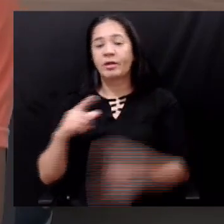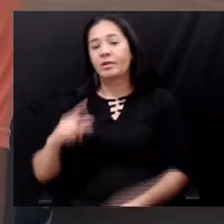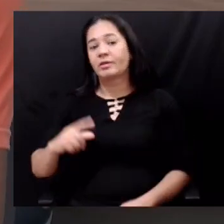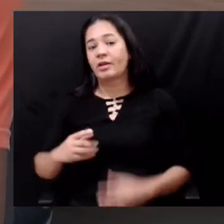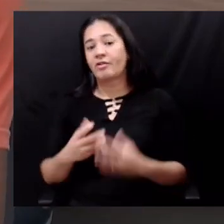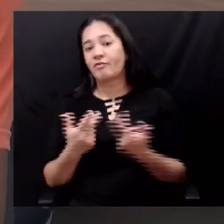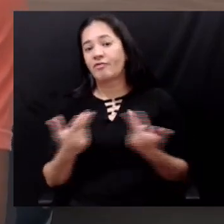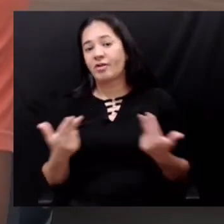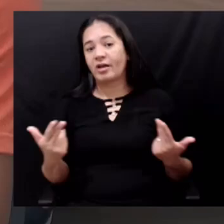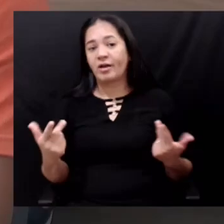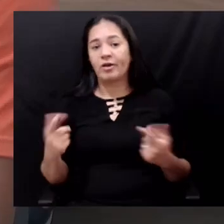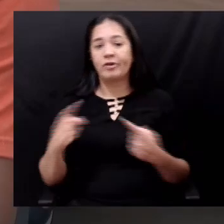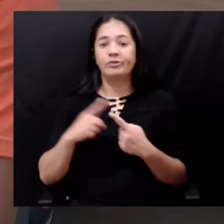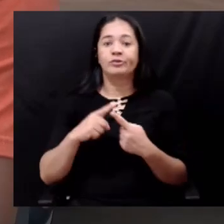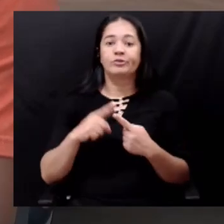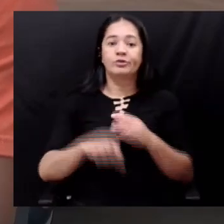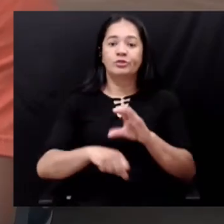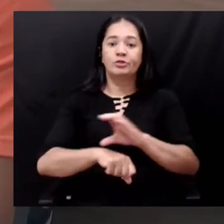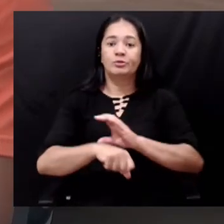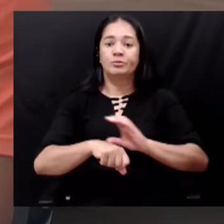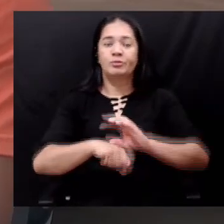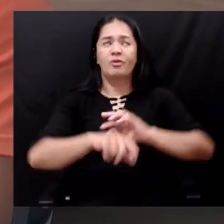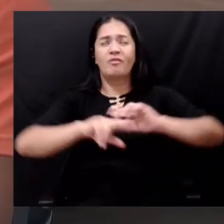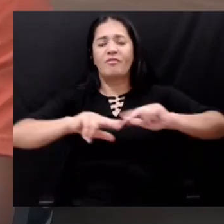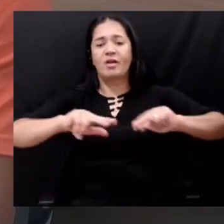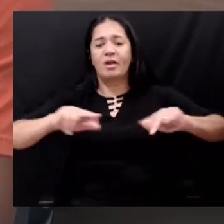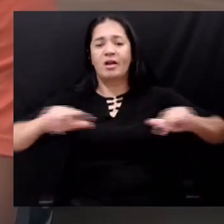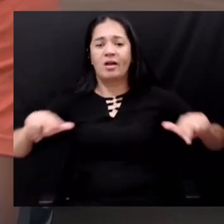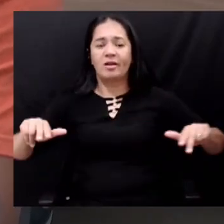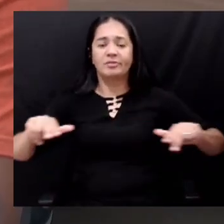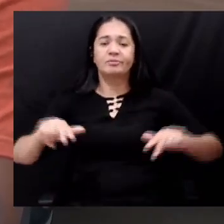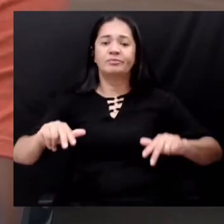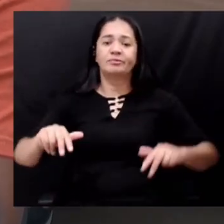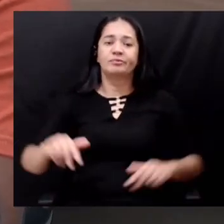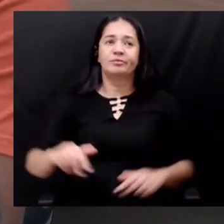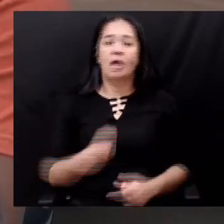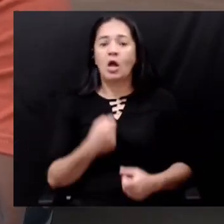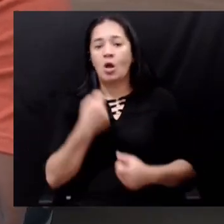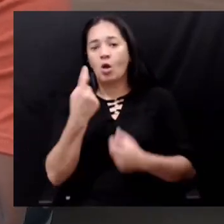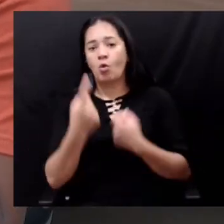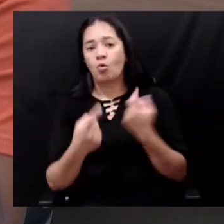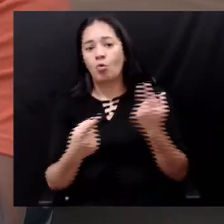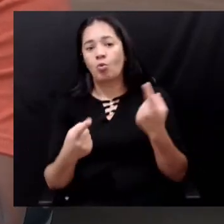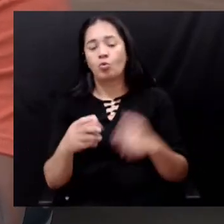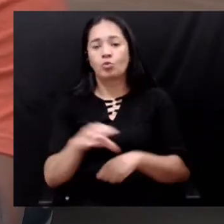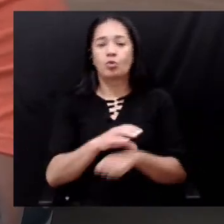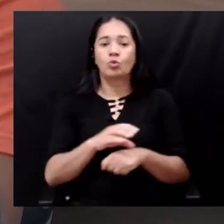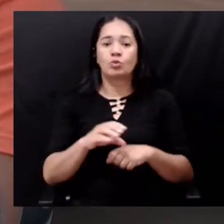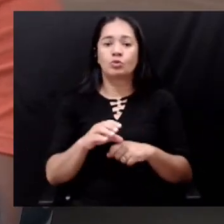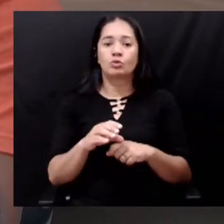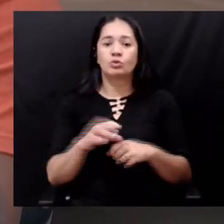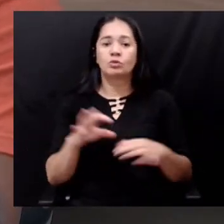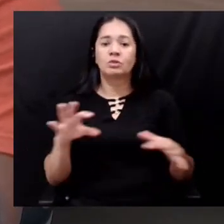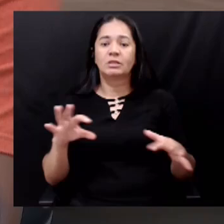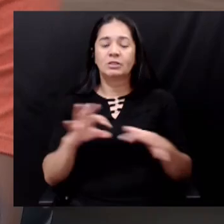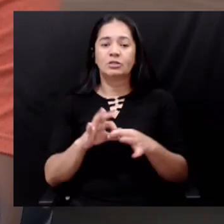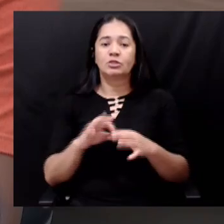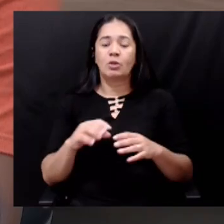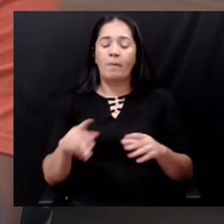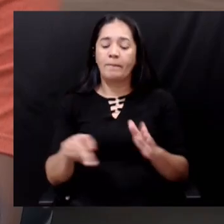dos formatos mais diversos, assim. Tem cursinhos que são redes de cursinhos populares